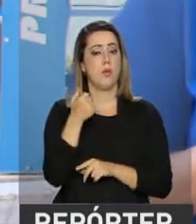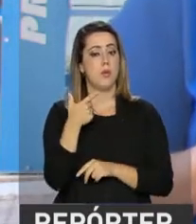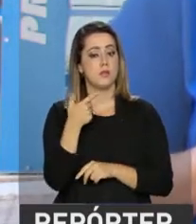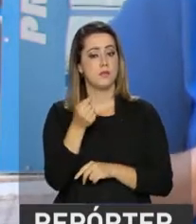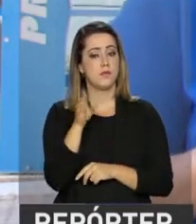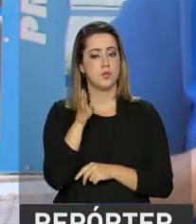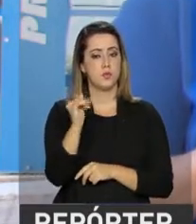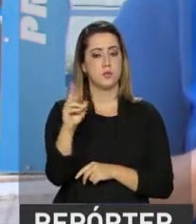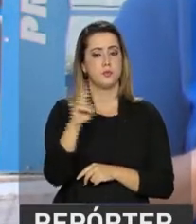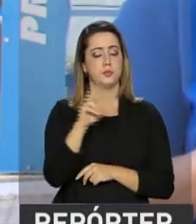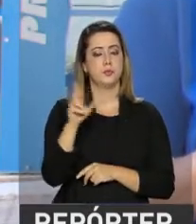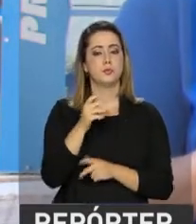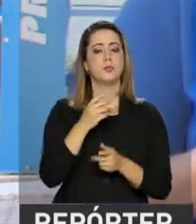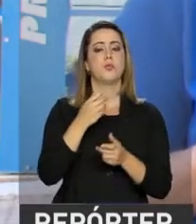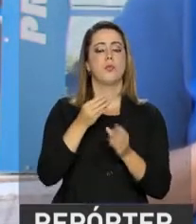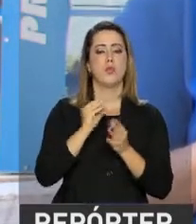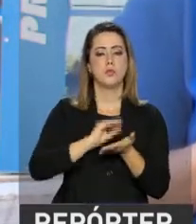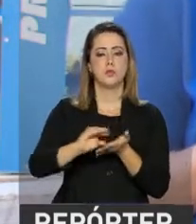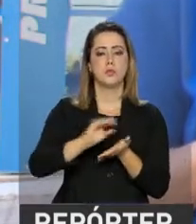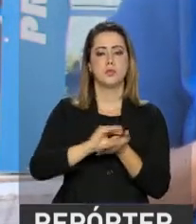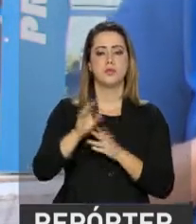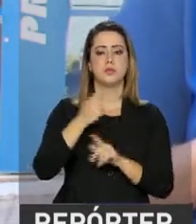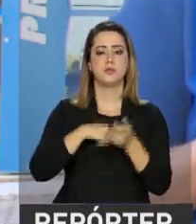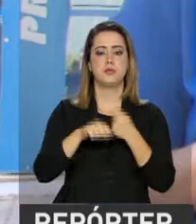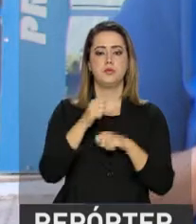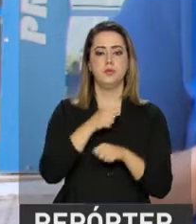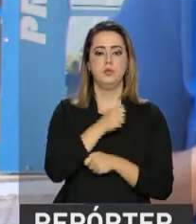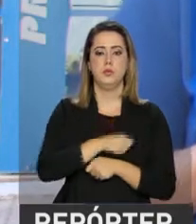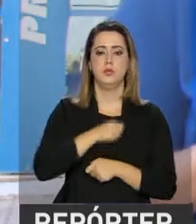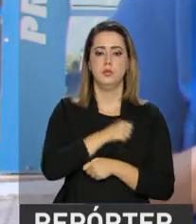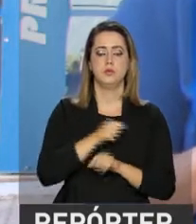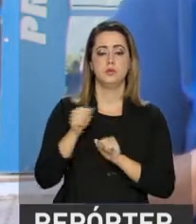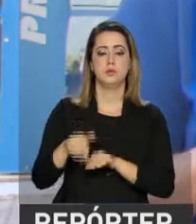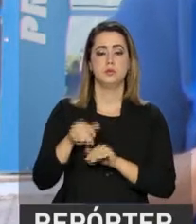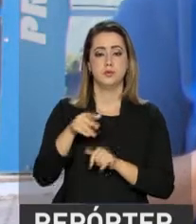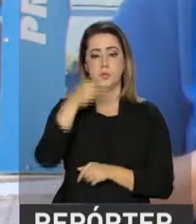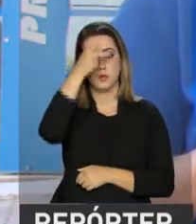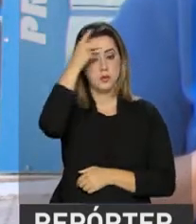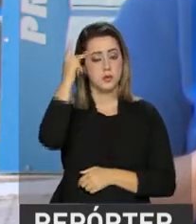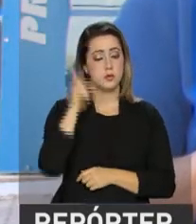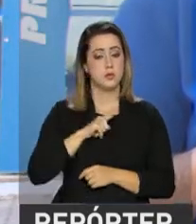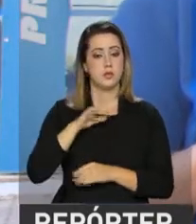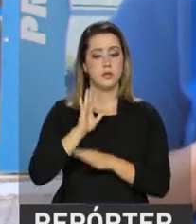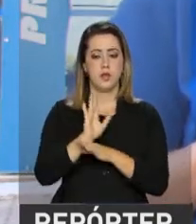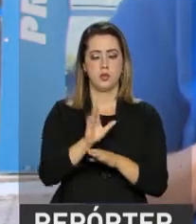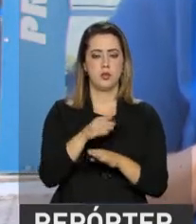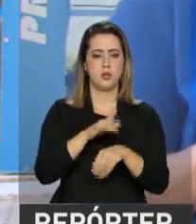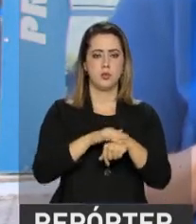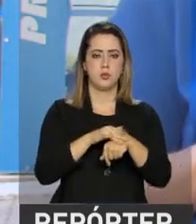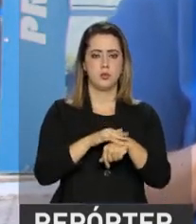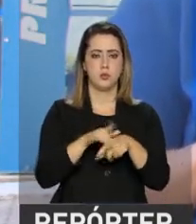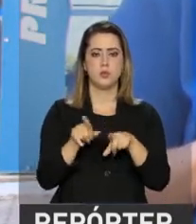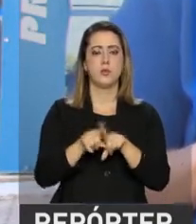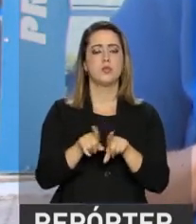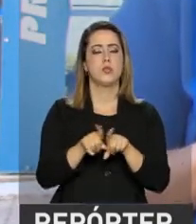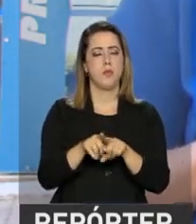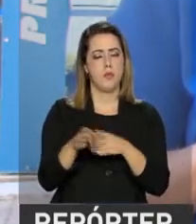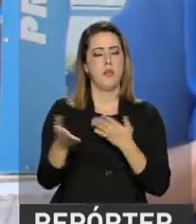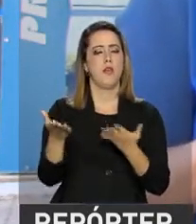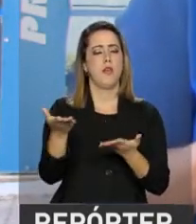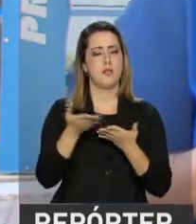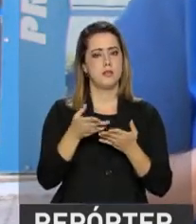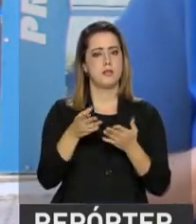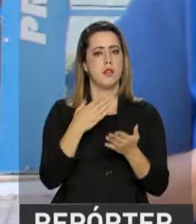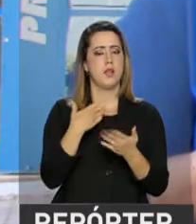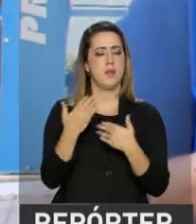ser injetados na economia nos meses de agosto e setembro. Quem estiver em auxílio-doença recebe o adiantamento proporcional